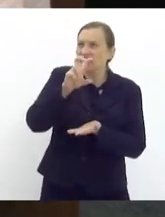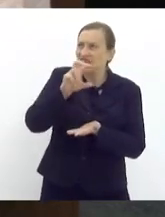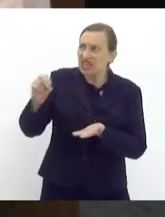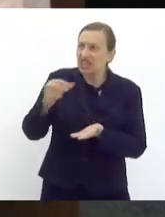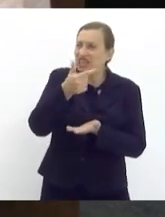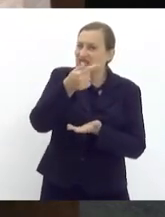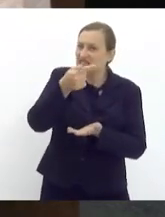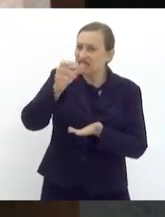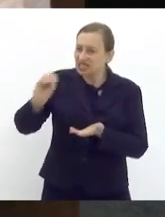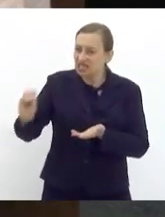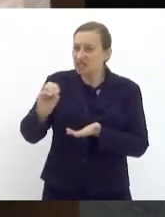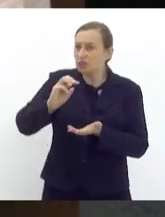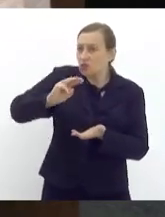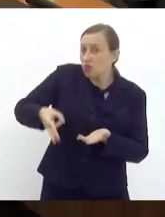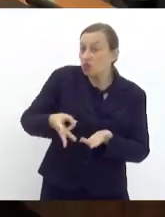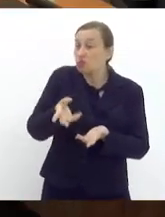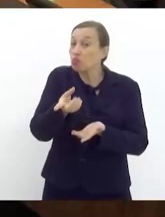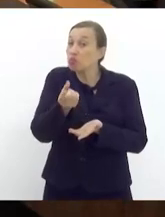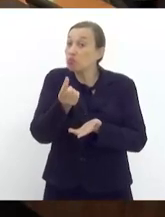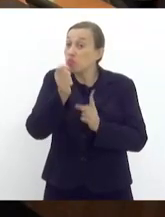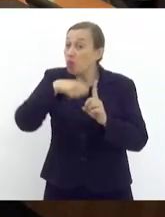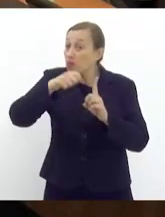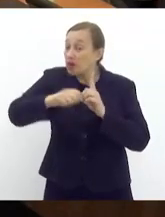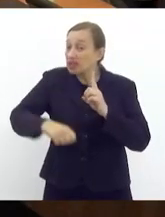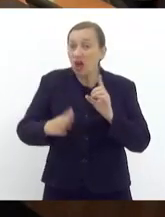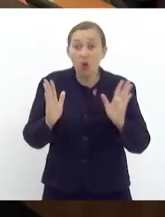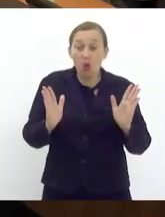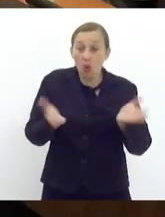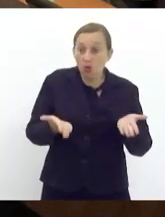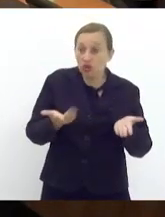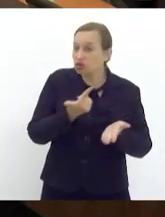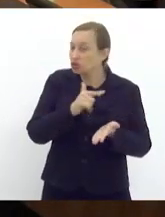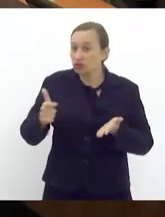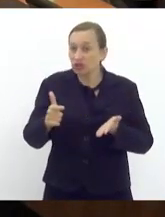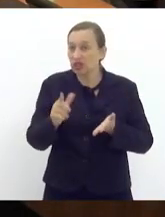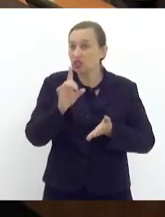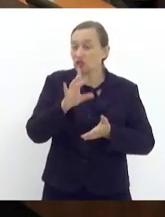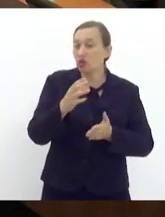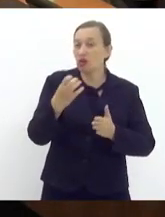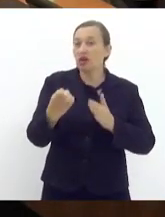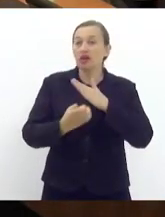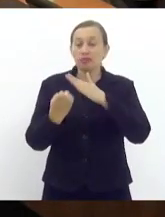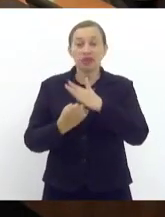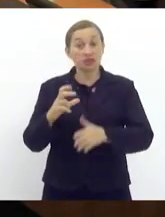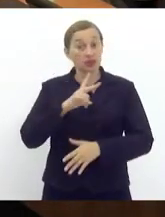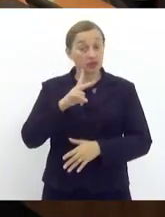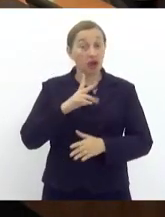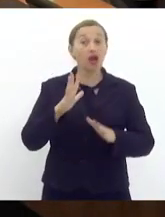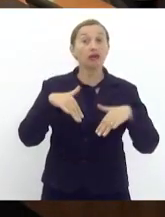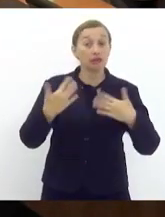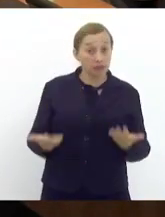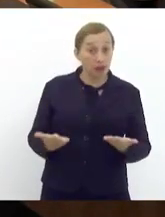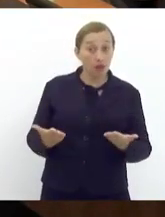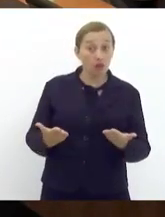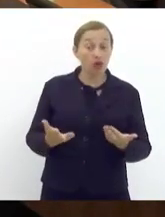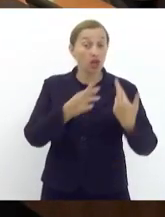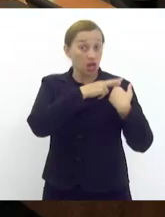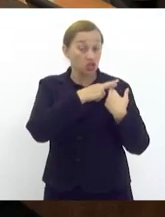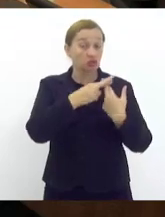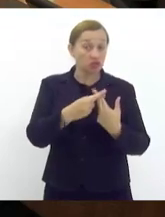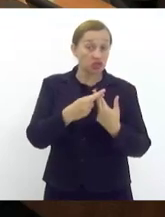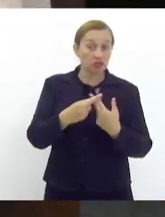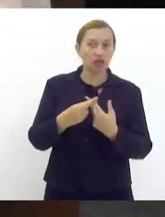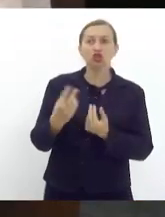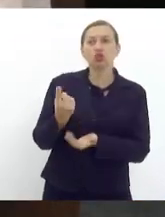A SEDAI dava de lucro. Hoje nós não temos mais a SEDAI, são as concessionárias. Então elas têm que arcar com custos